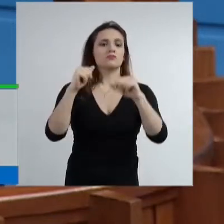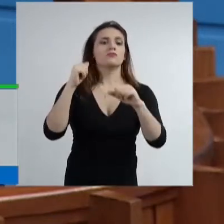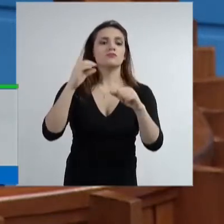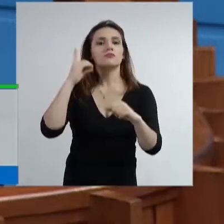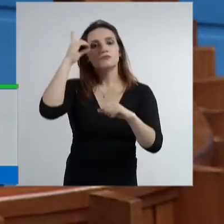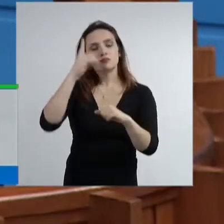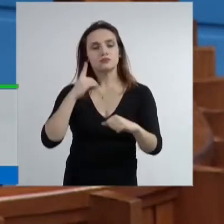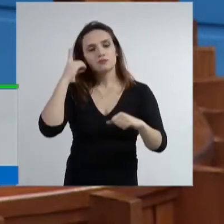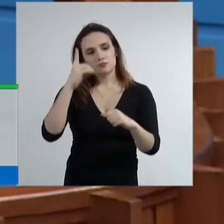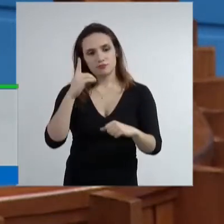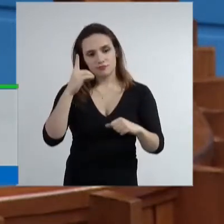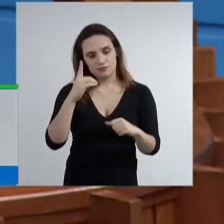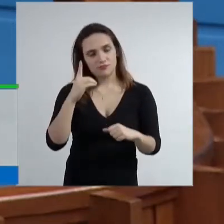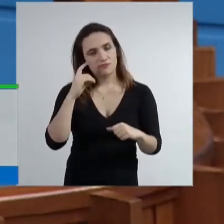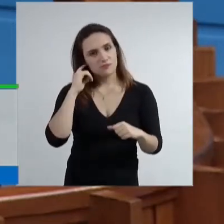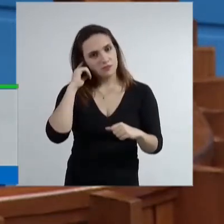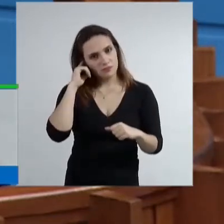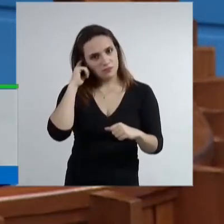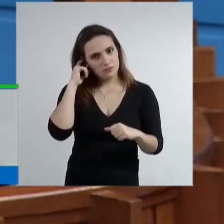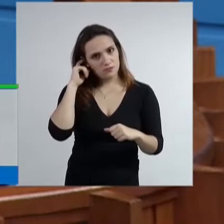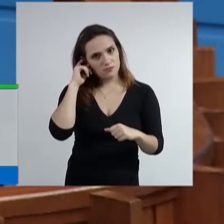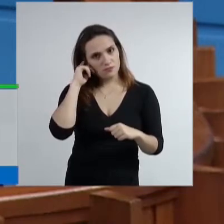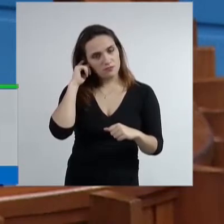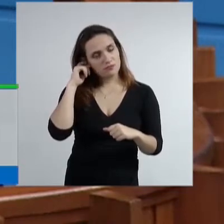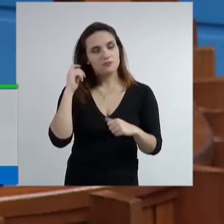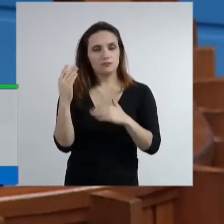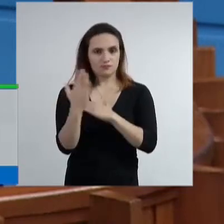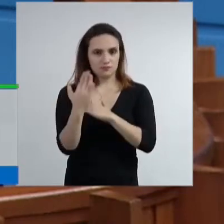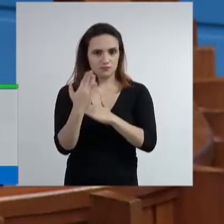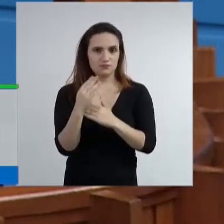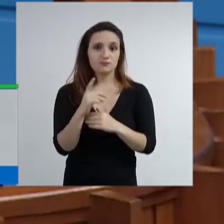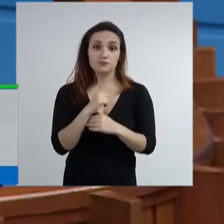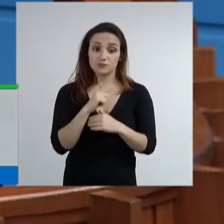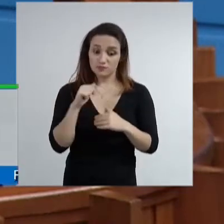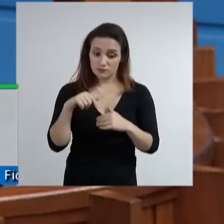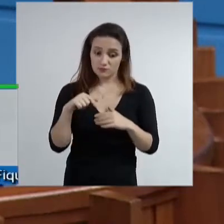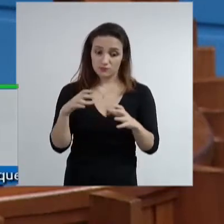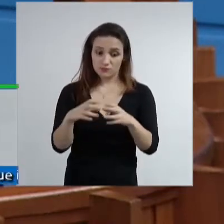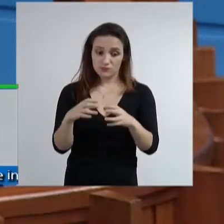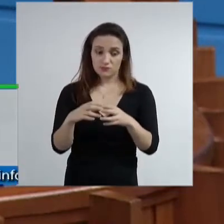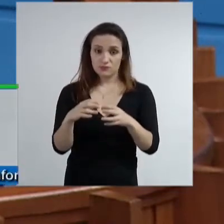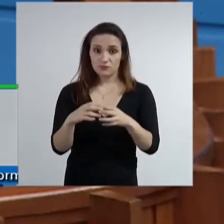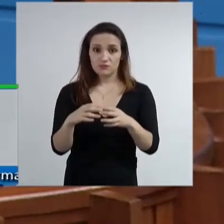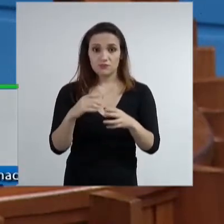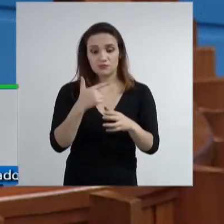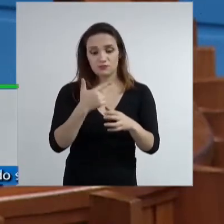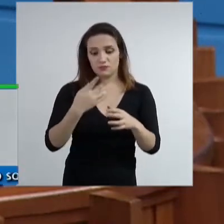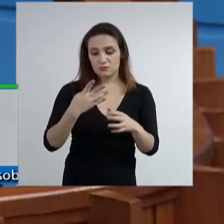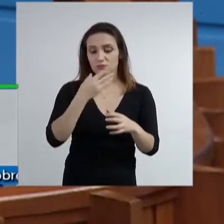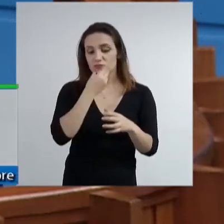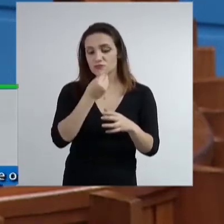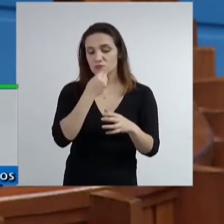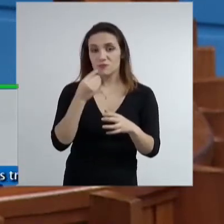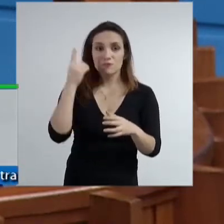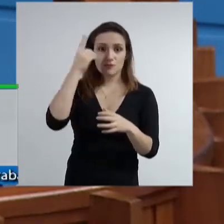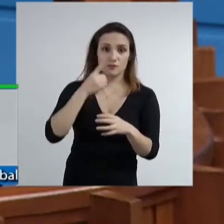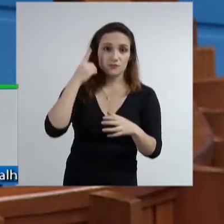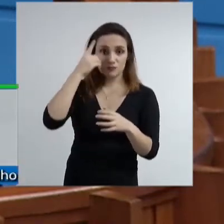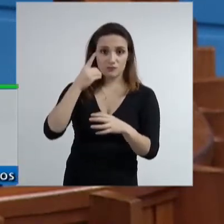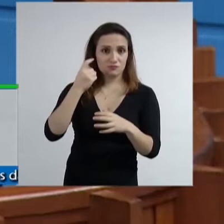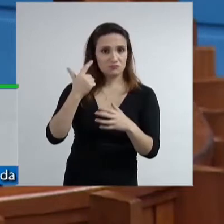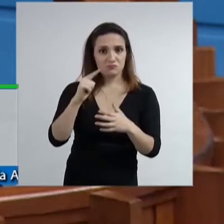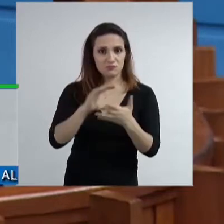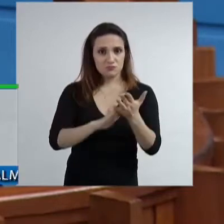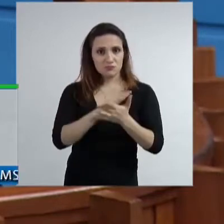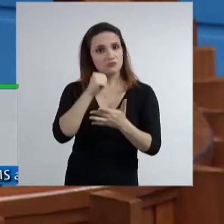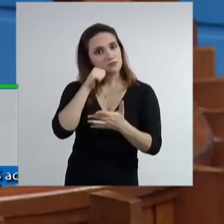os nossos deputados. Somos em 24 deputados, não temos nenhuma deputada, mas tenho certeza que todos se